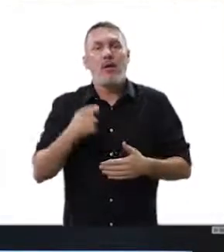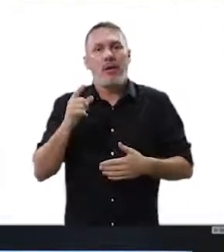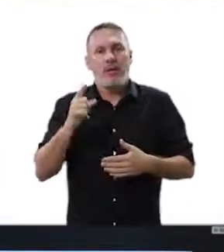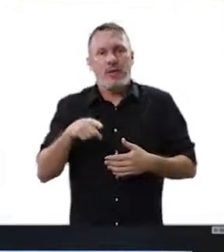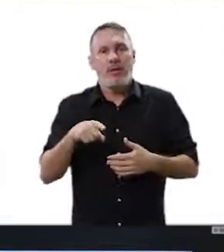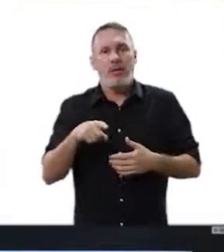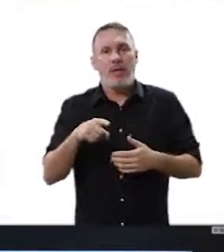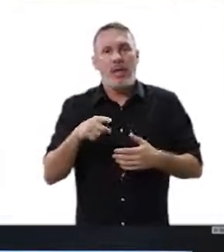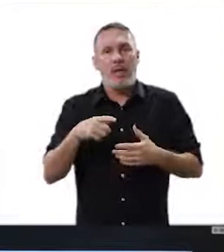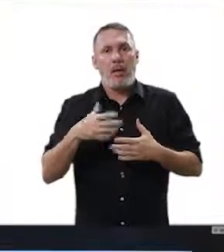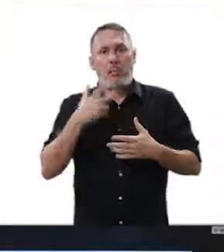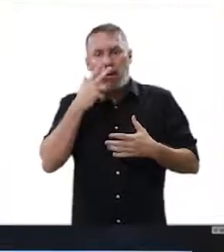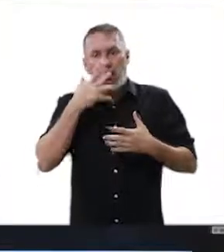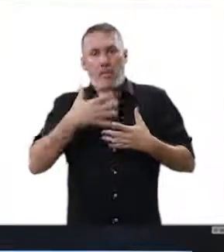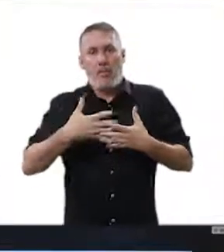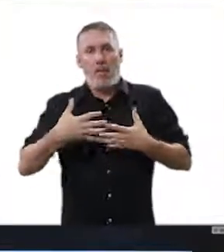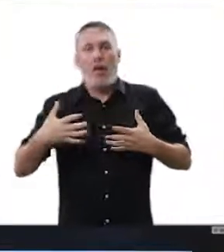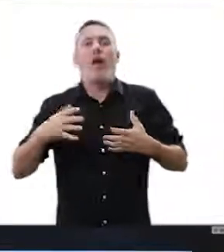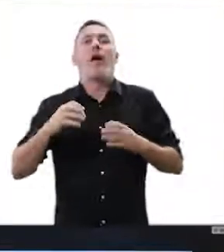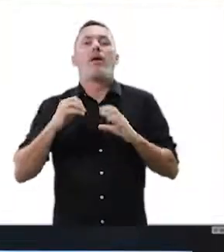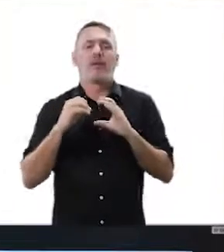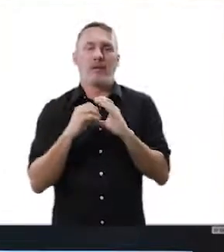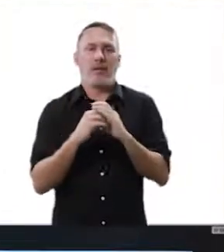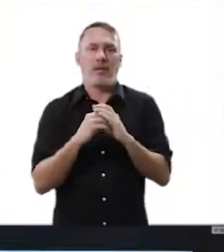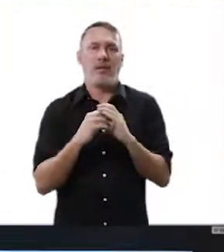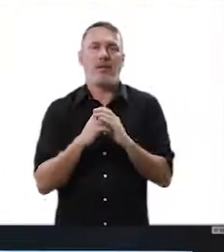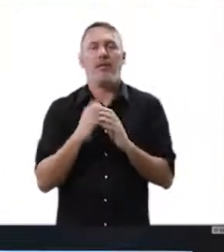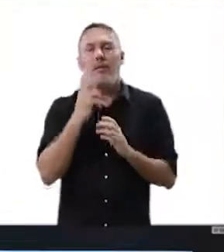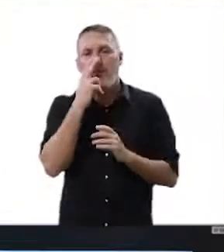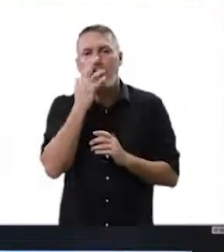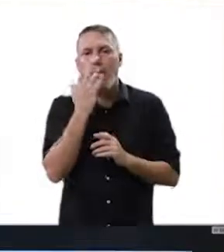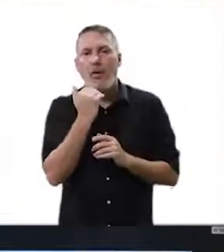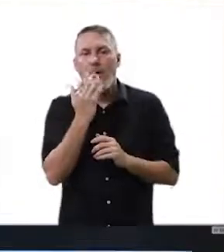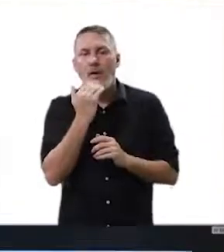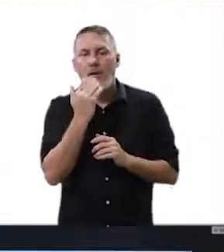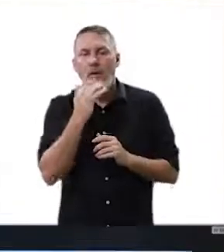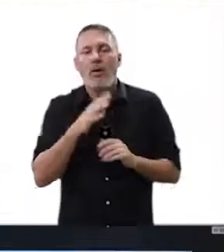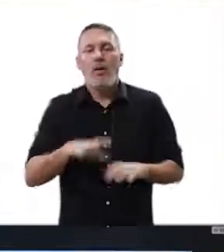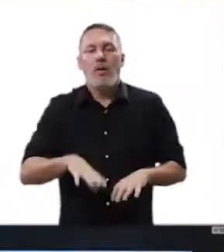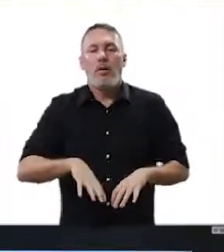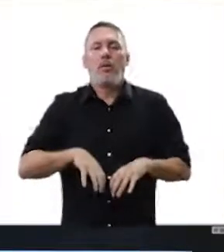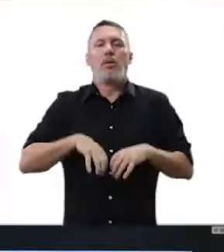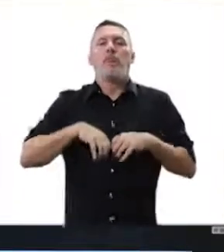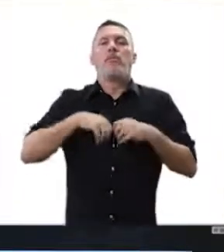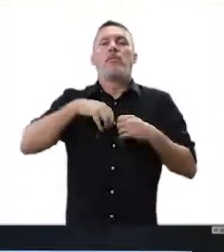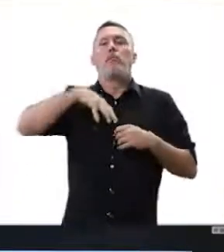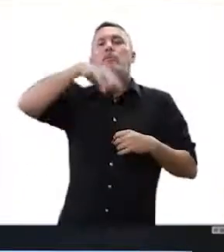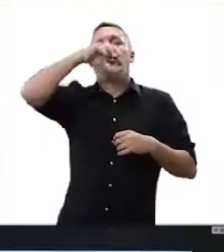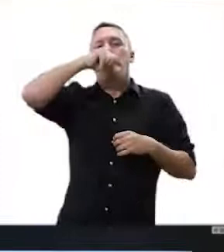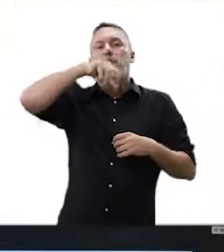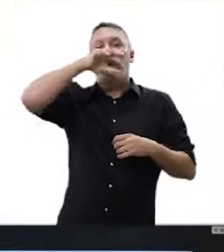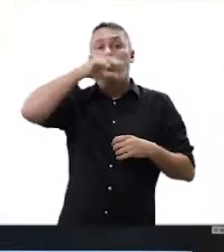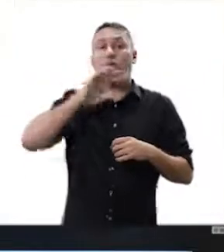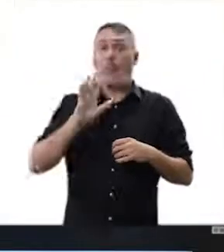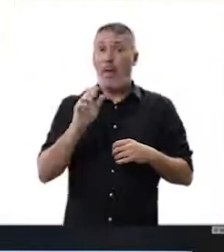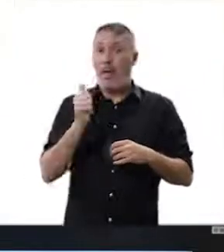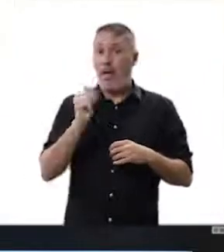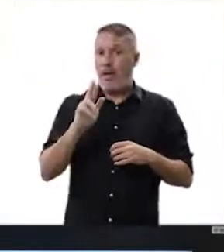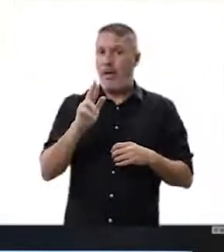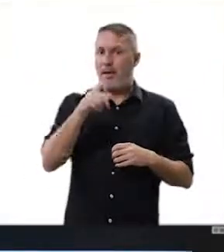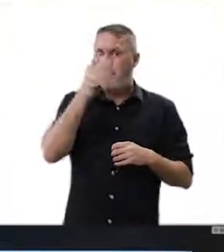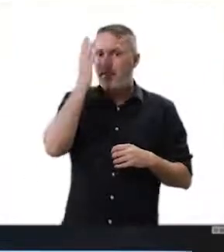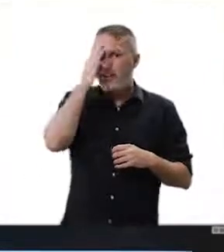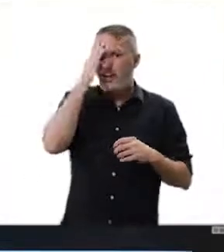sendo transportado. Agora, os nutrientes também. E quem que vai ajudar nesse processo? São as